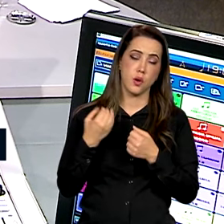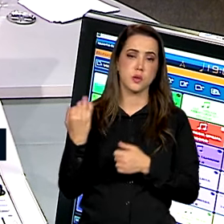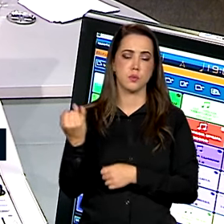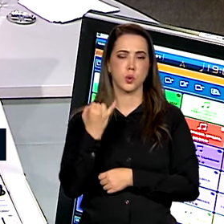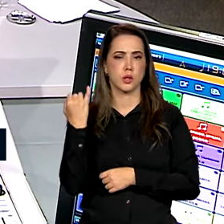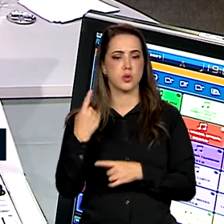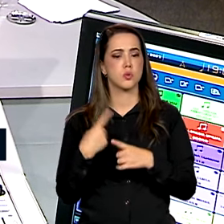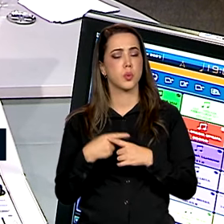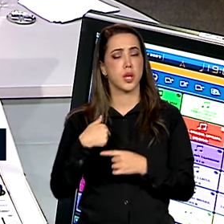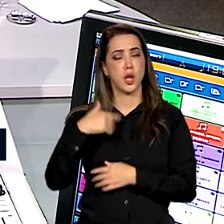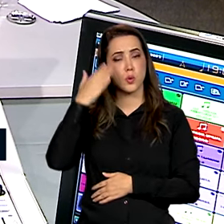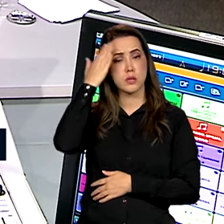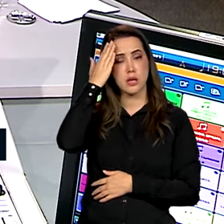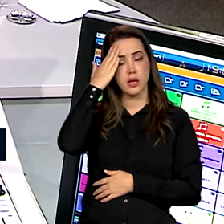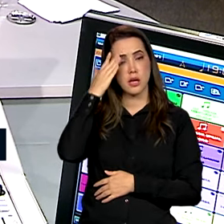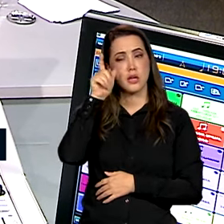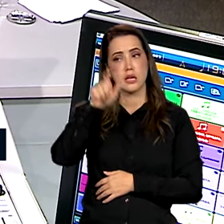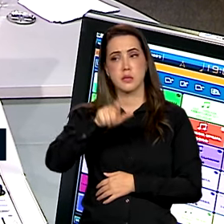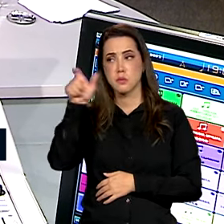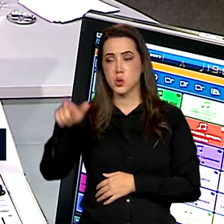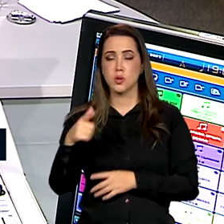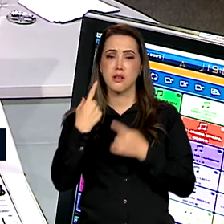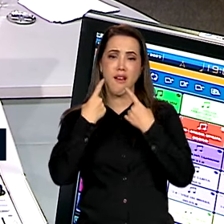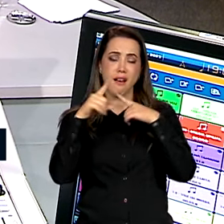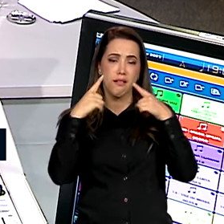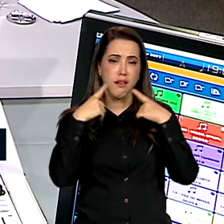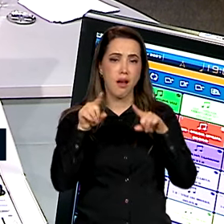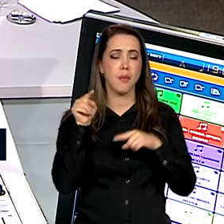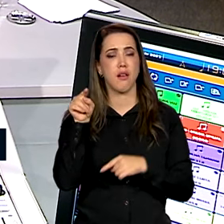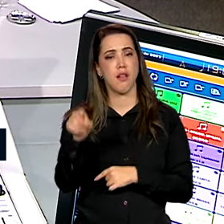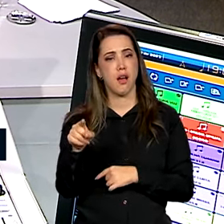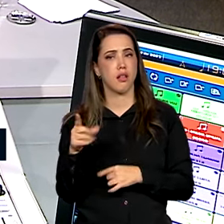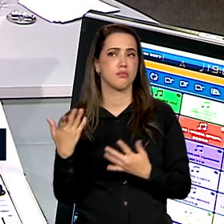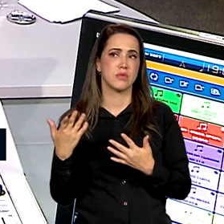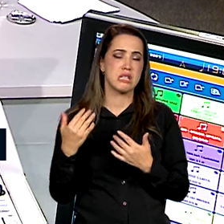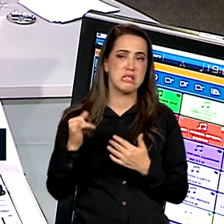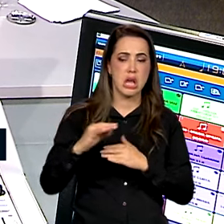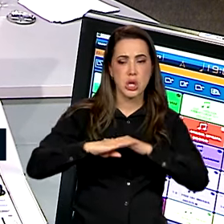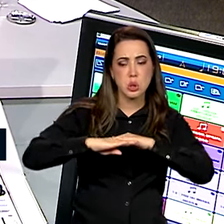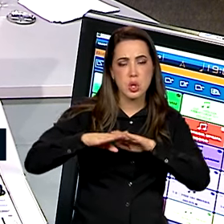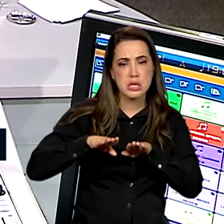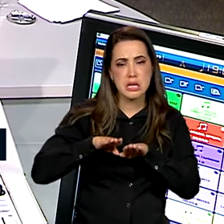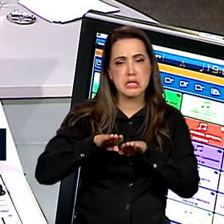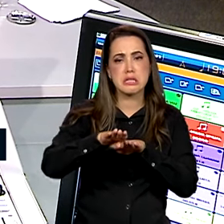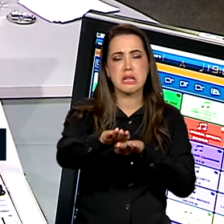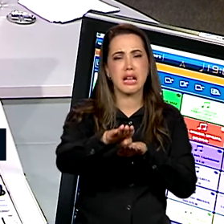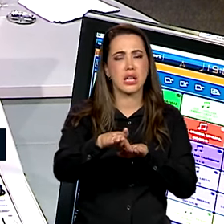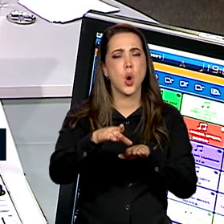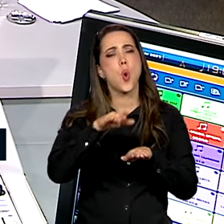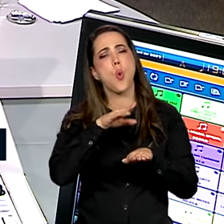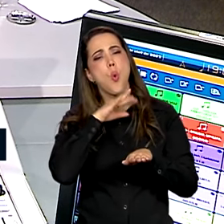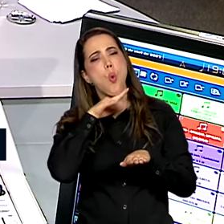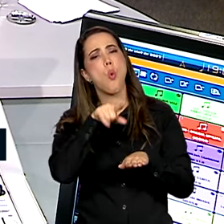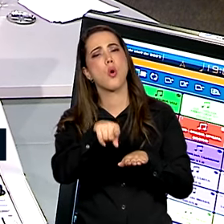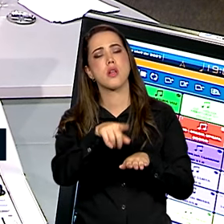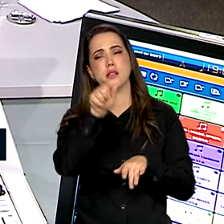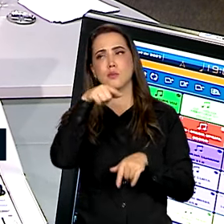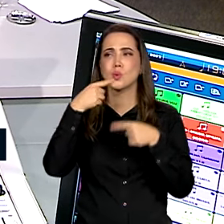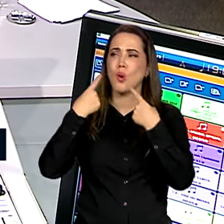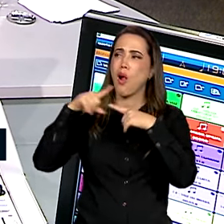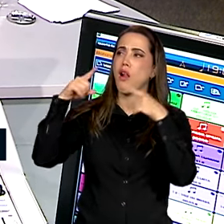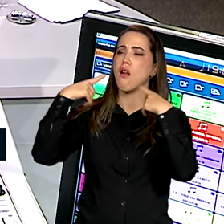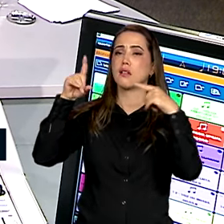porque eu sei que o cidadão tá reclamando na ponta da qualidade das rodovias Nós pegamos o Brasil agora